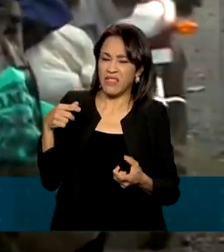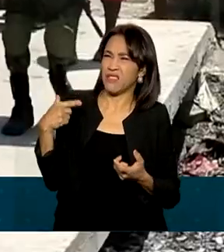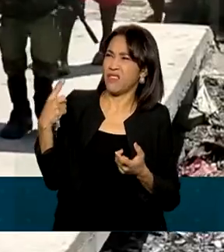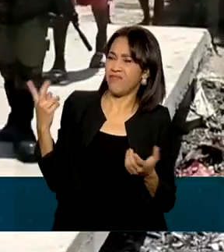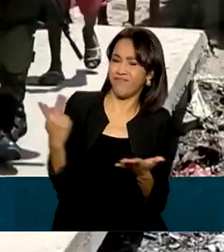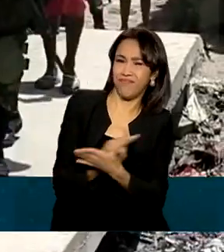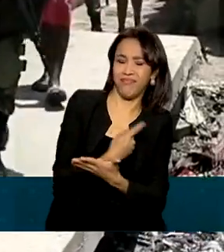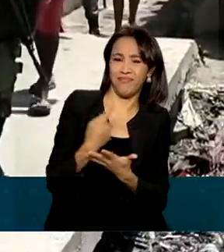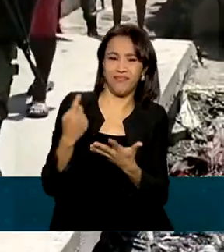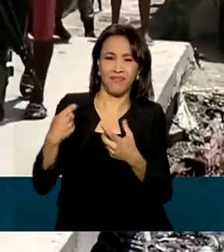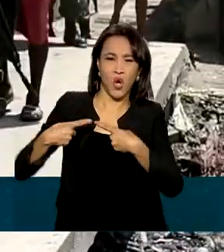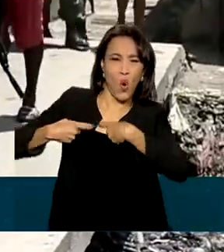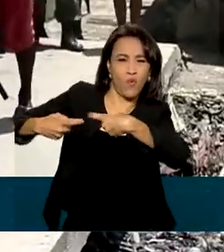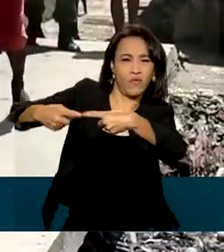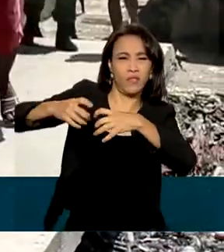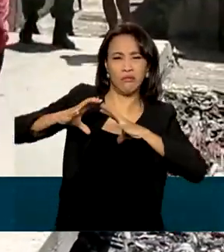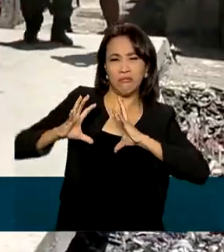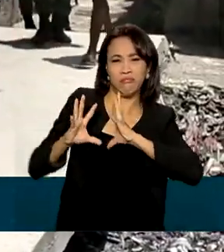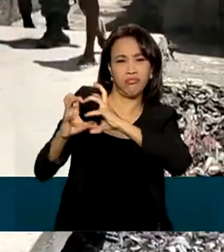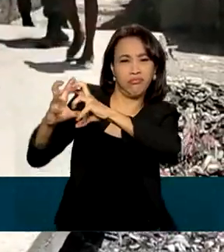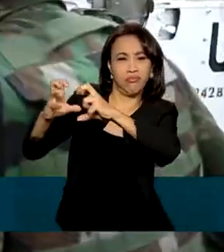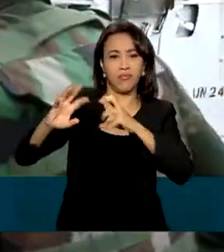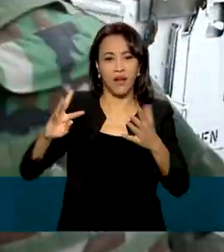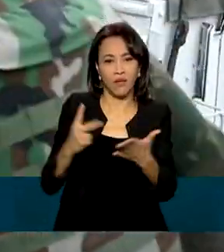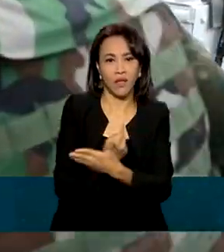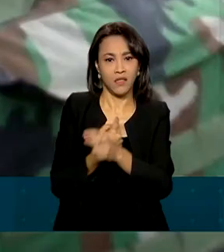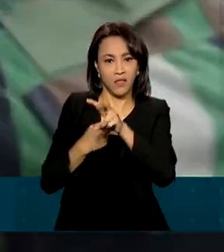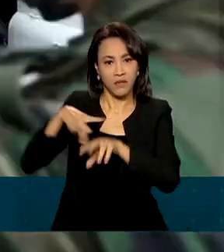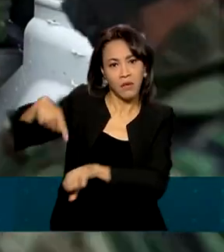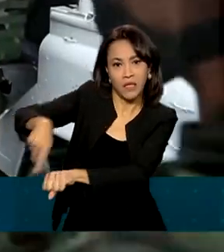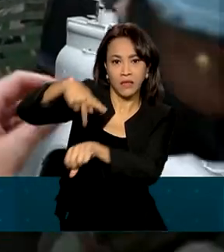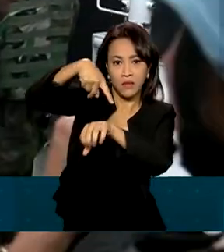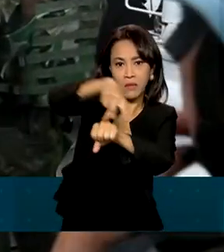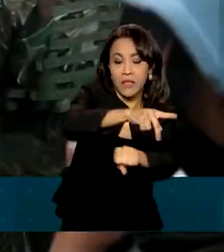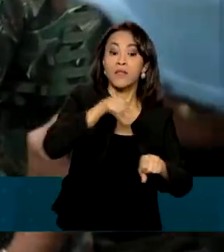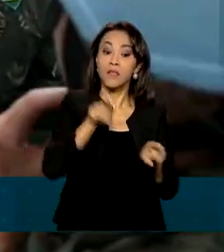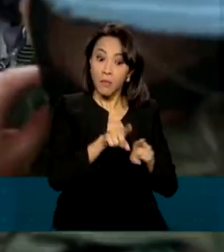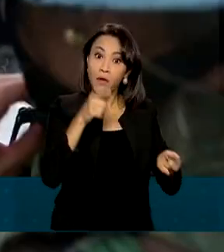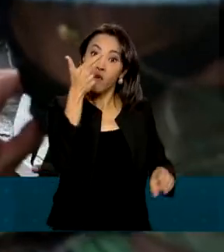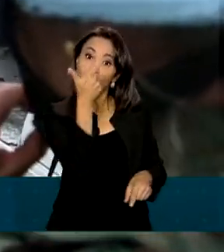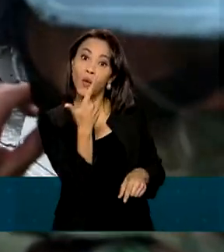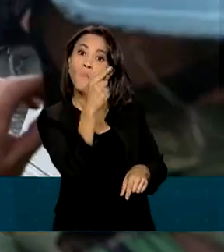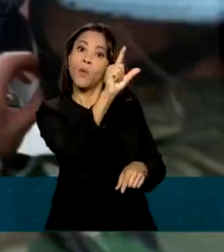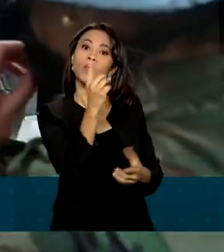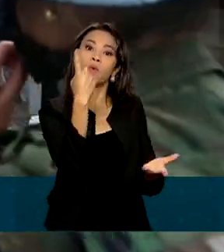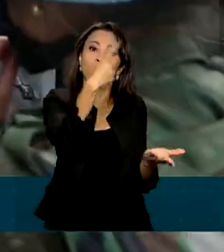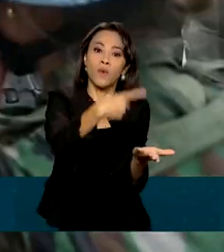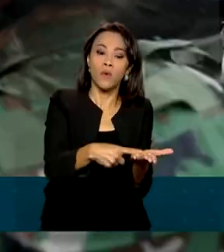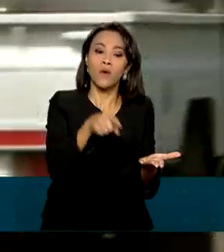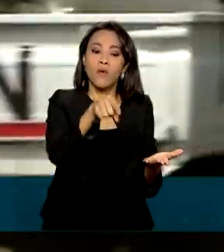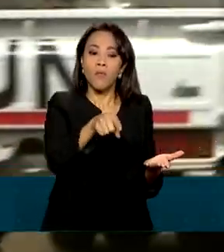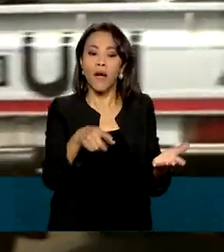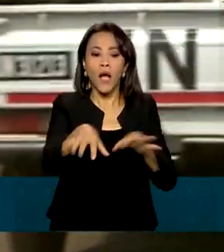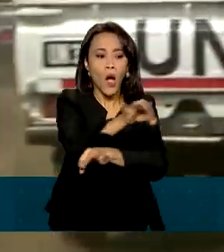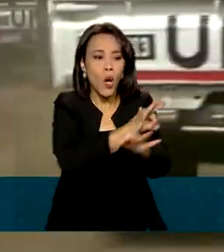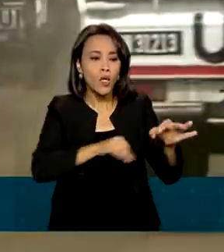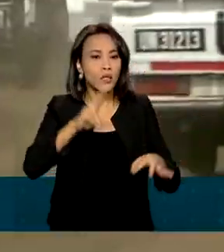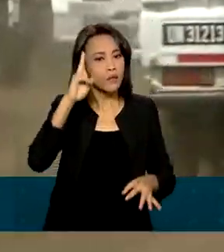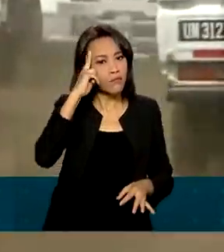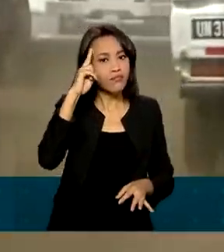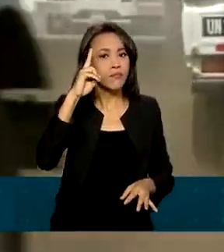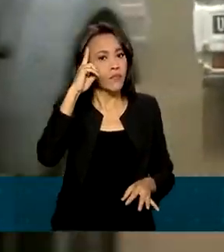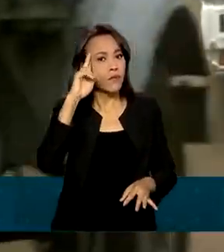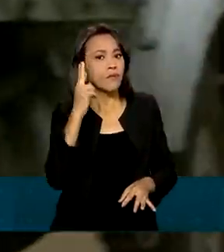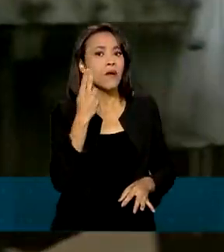por tragédias e conflitos esteve presente também na missão humanitária para restaurar a ordem no Haiti